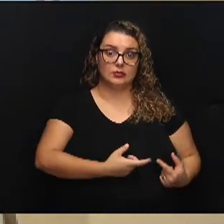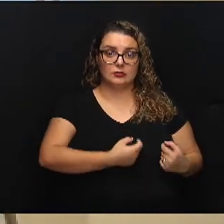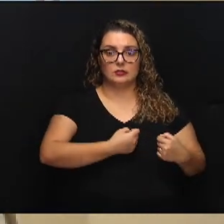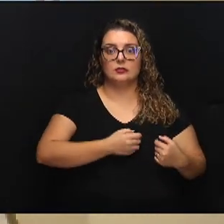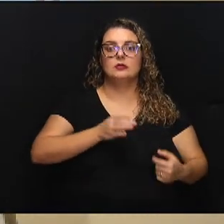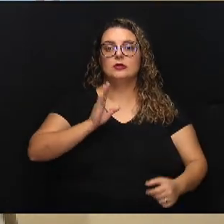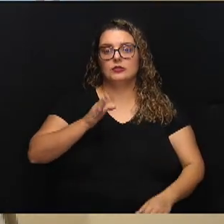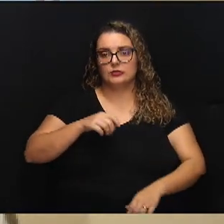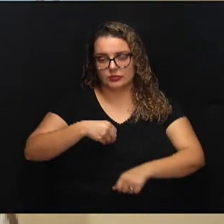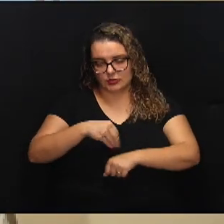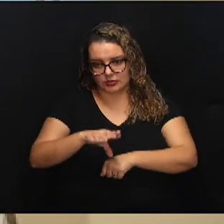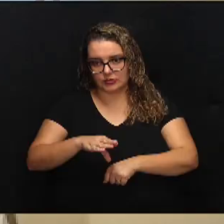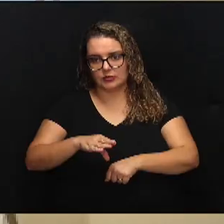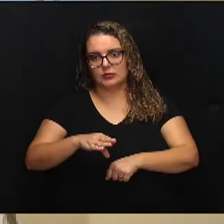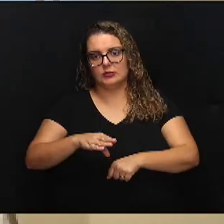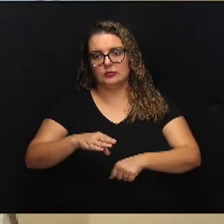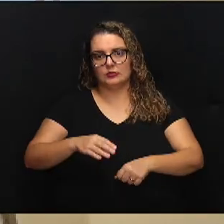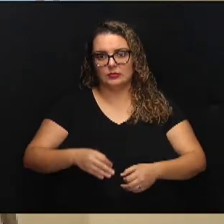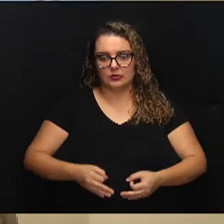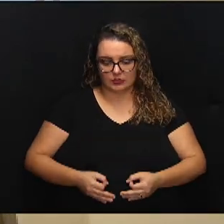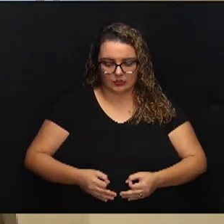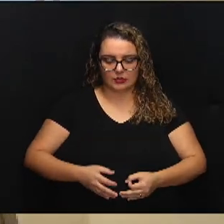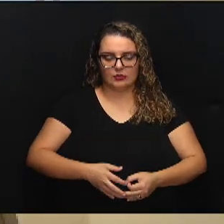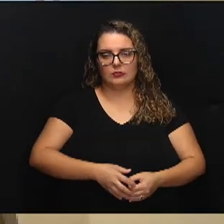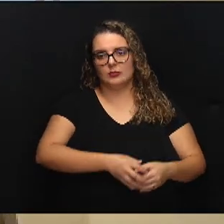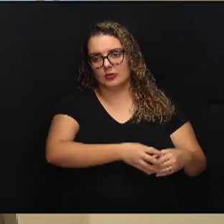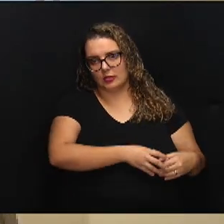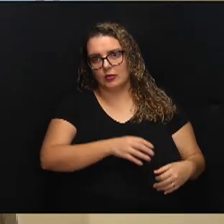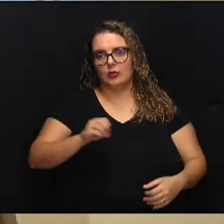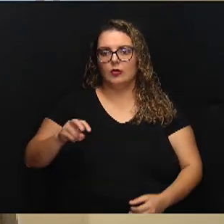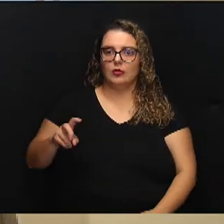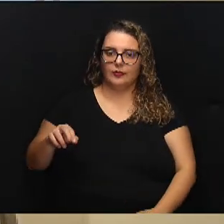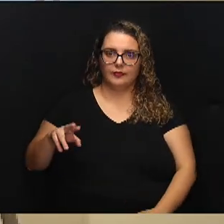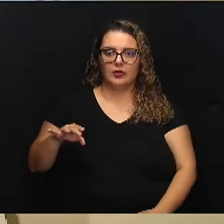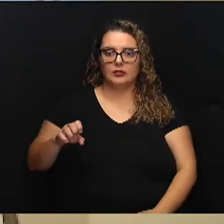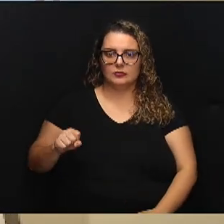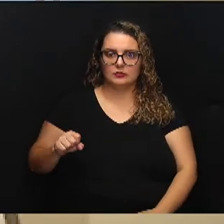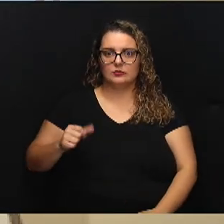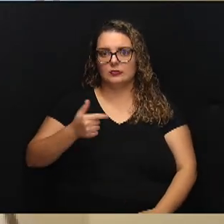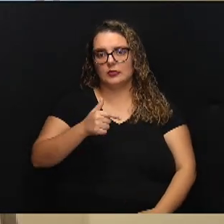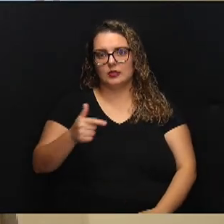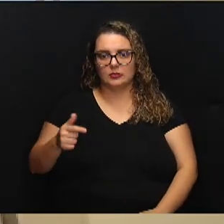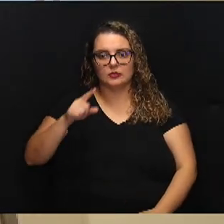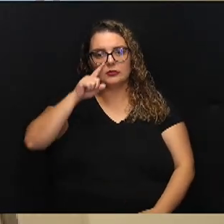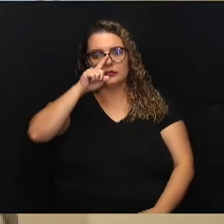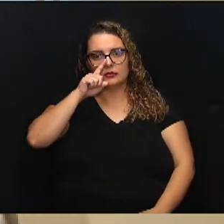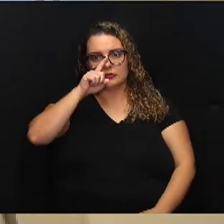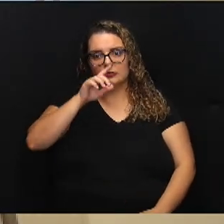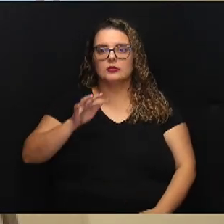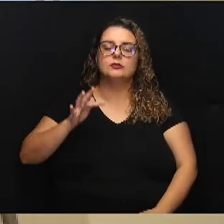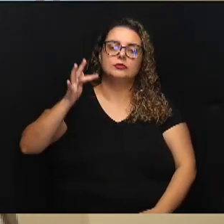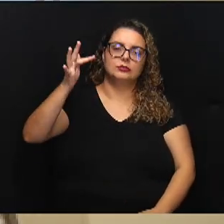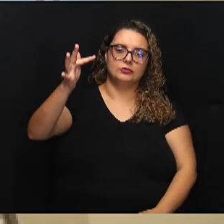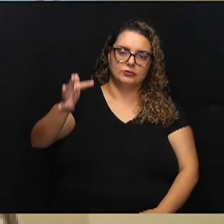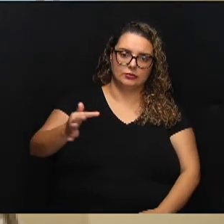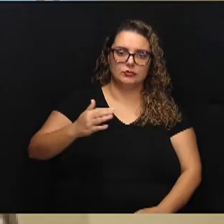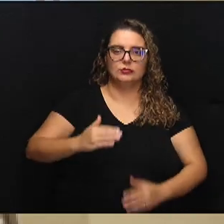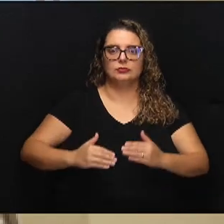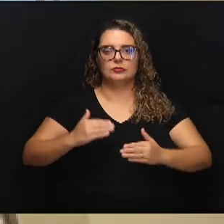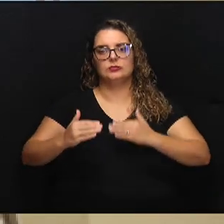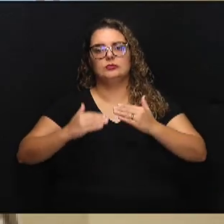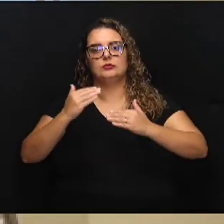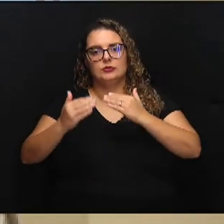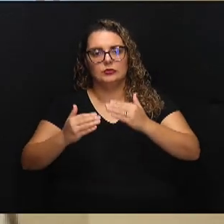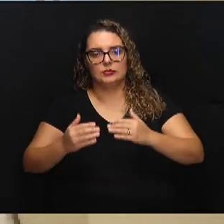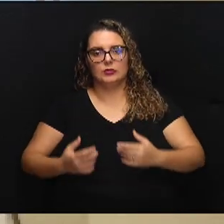já é indicado a retirada dos ovários, para que a gente não tenha um risco de, no futuro, desenvolver o